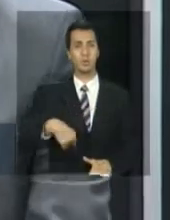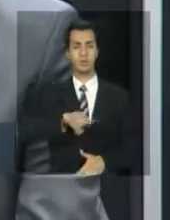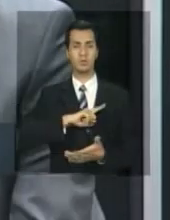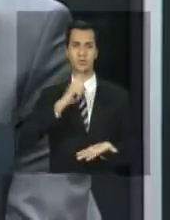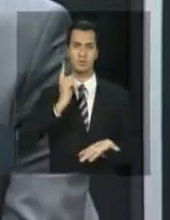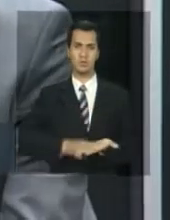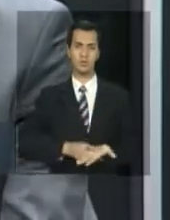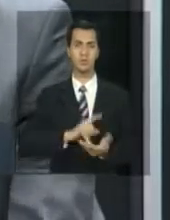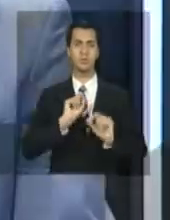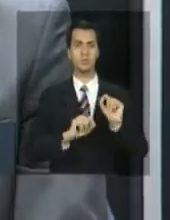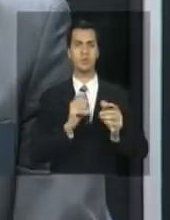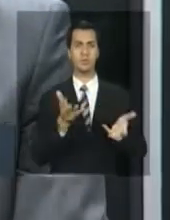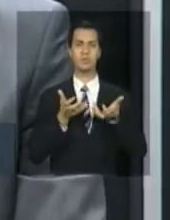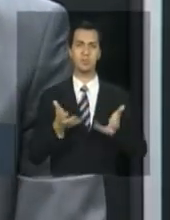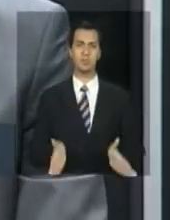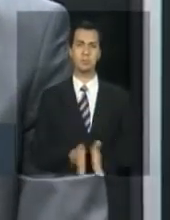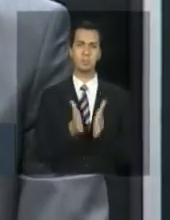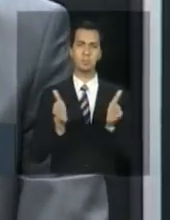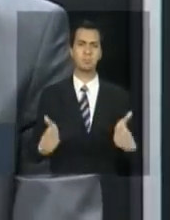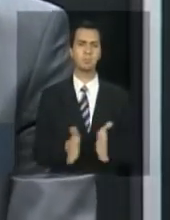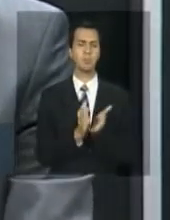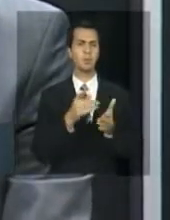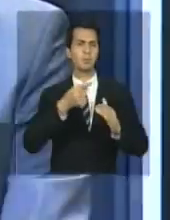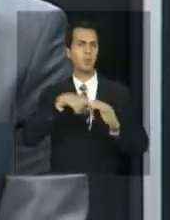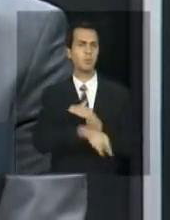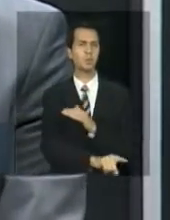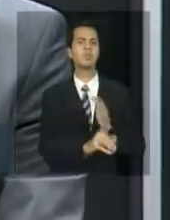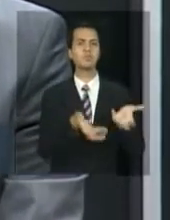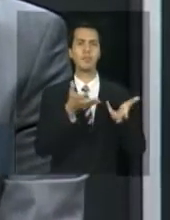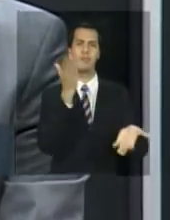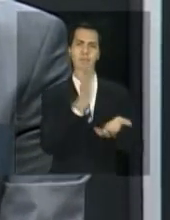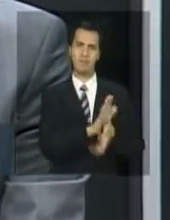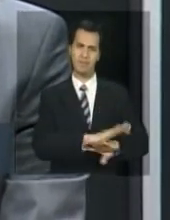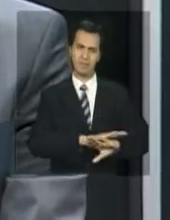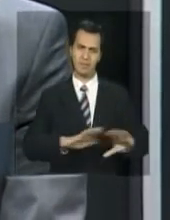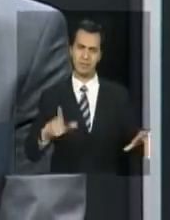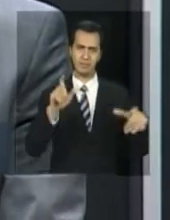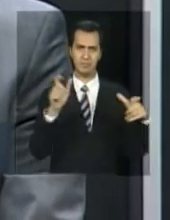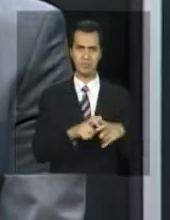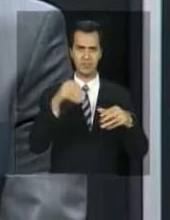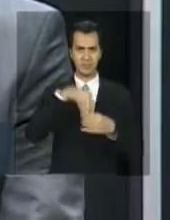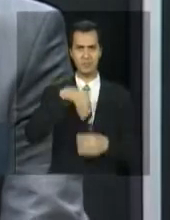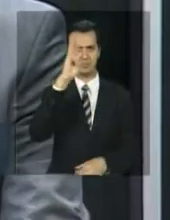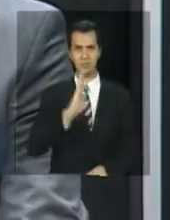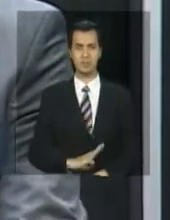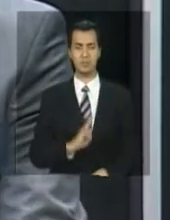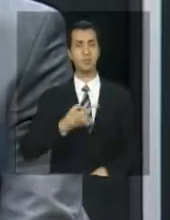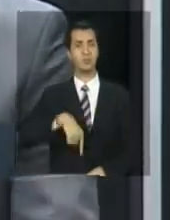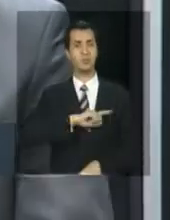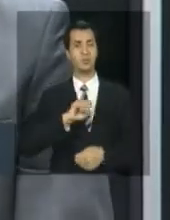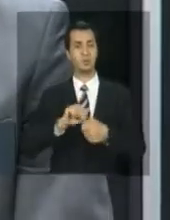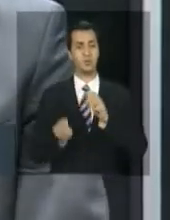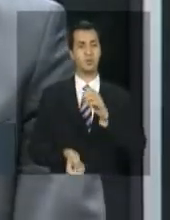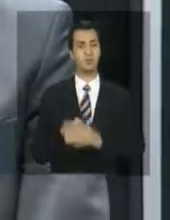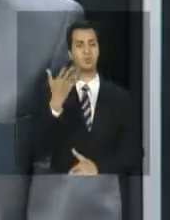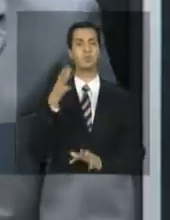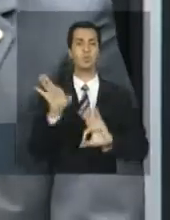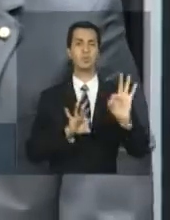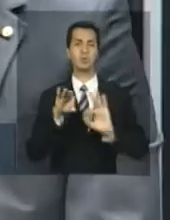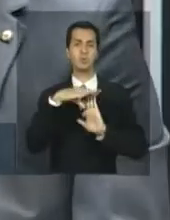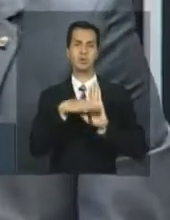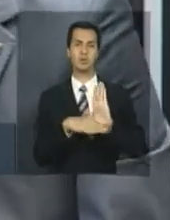erradicação da extrema pobreza no Brasil. Para alcançar esse objetivo, lançamos o programa Brasil Sem